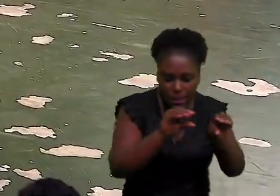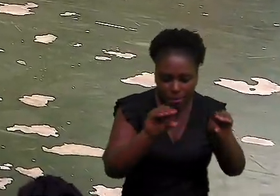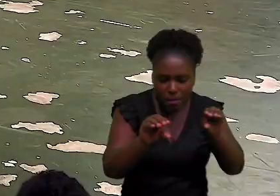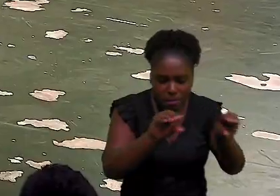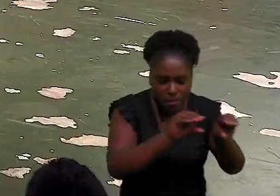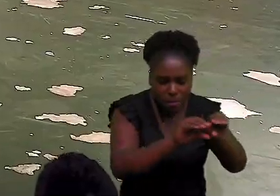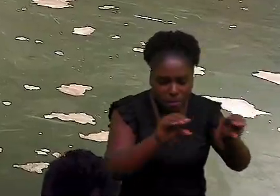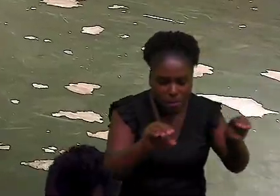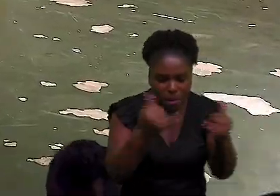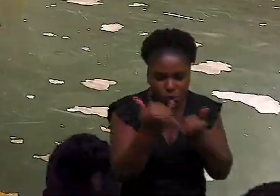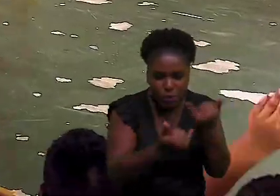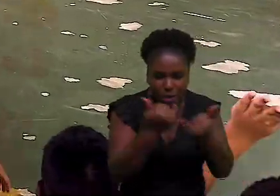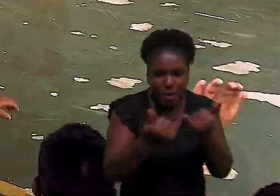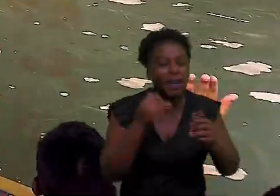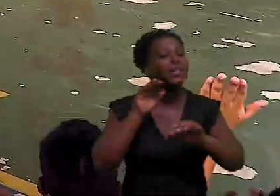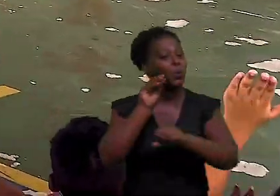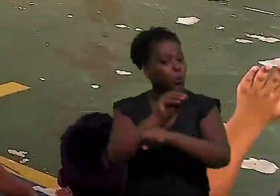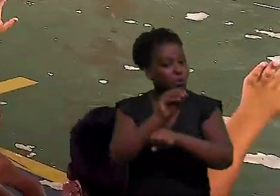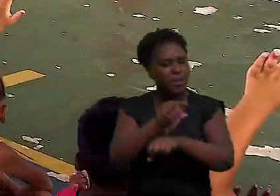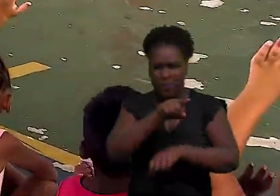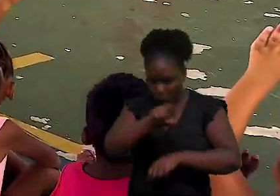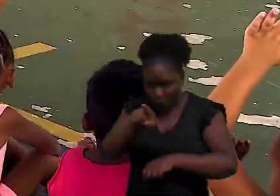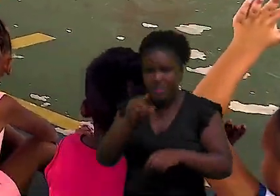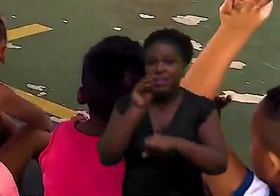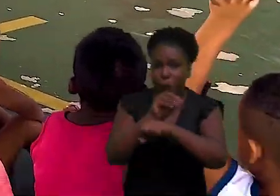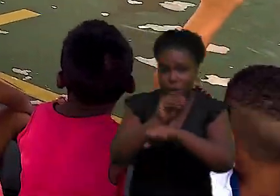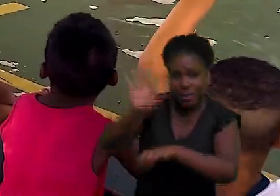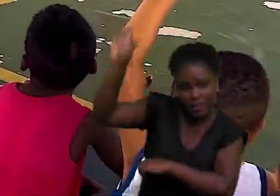cuidando da mesa, que levanta a mão. Aê!